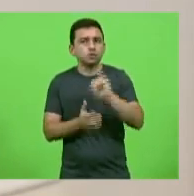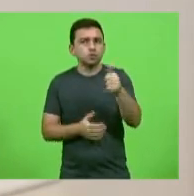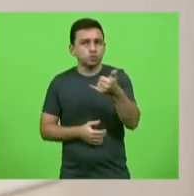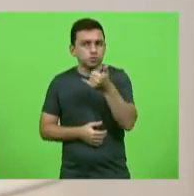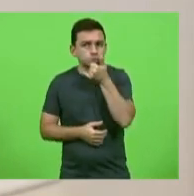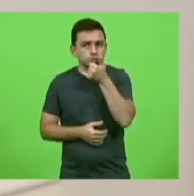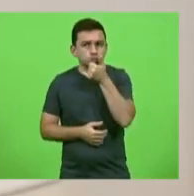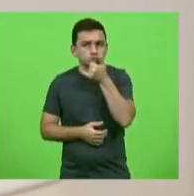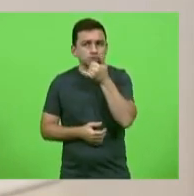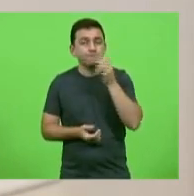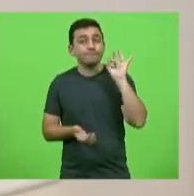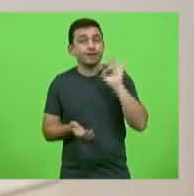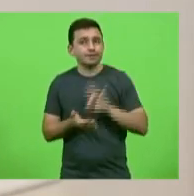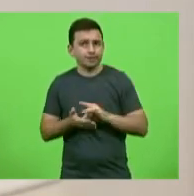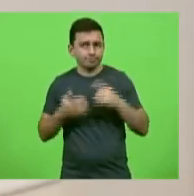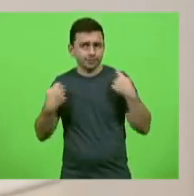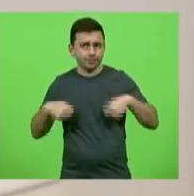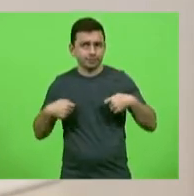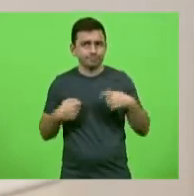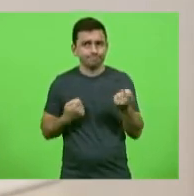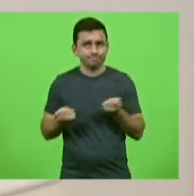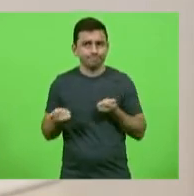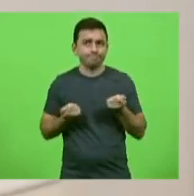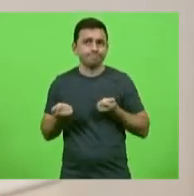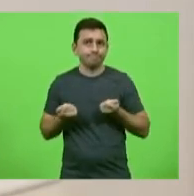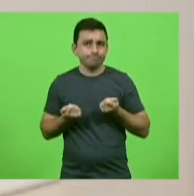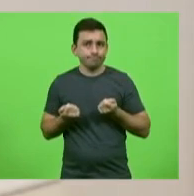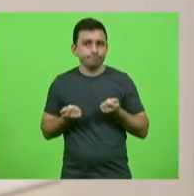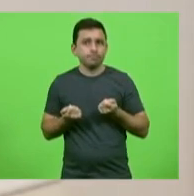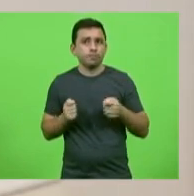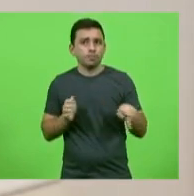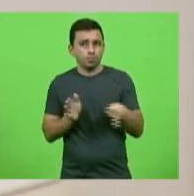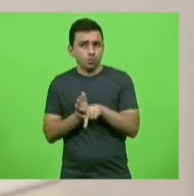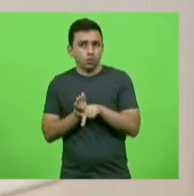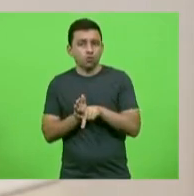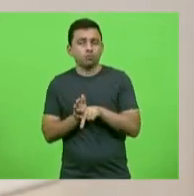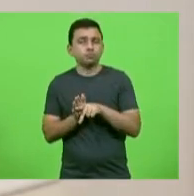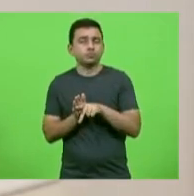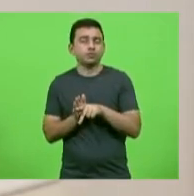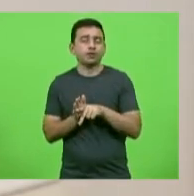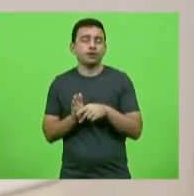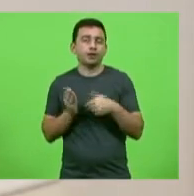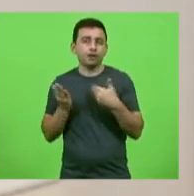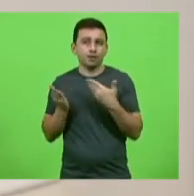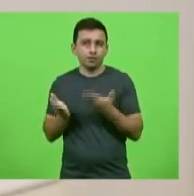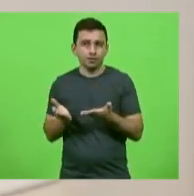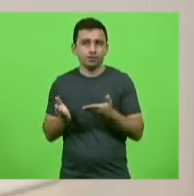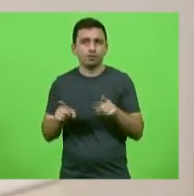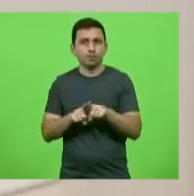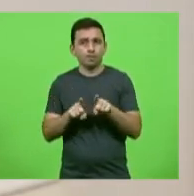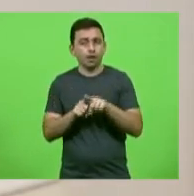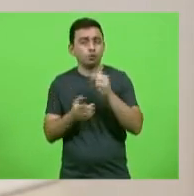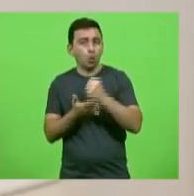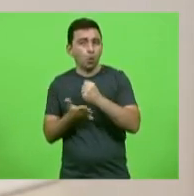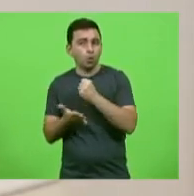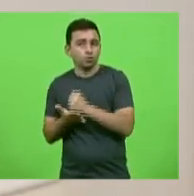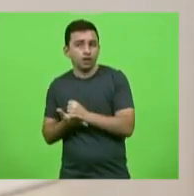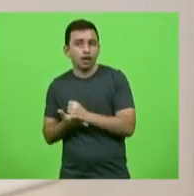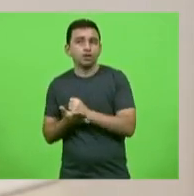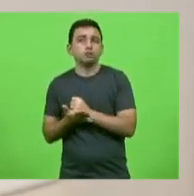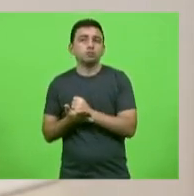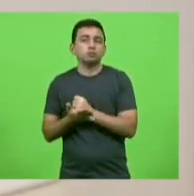real necessidade e economicidade da medida, bem como o contrato ou instrumento equivalente,